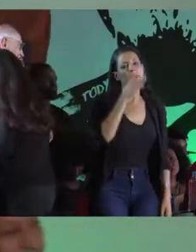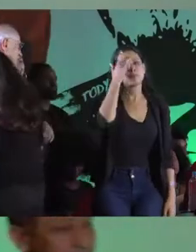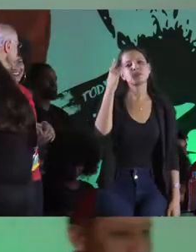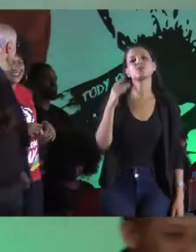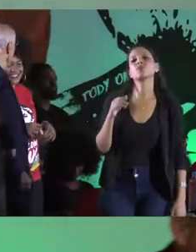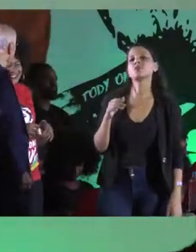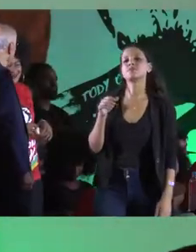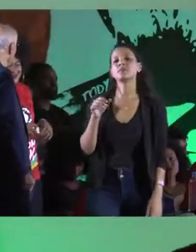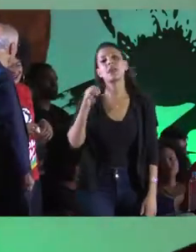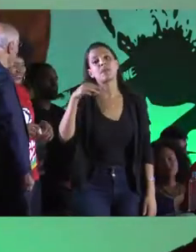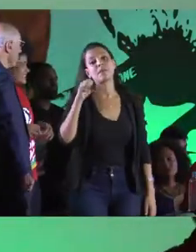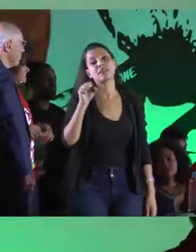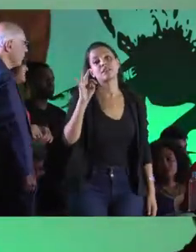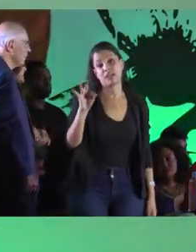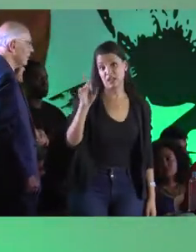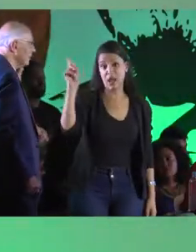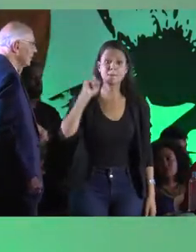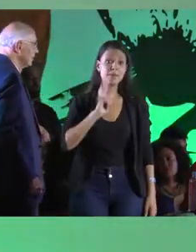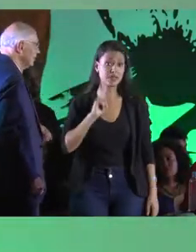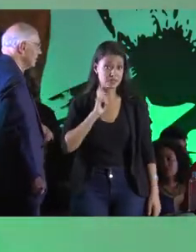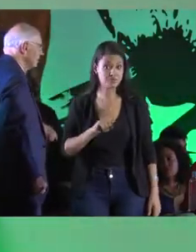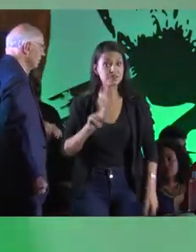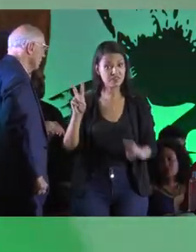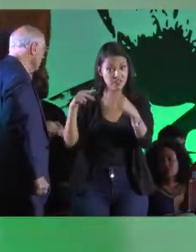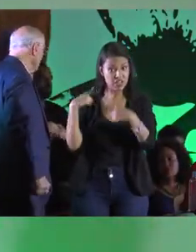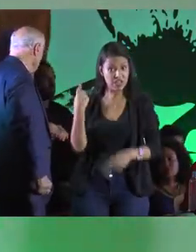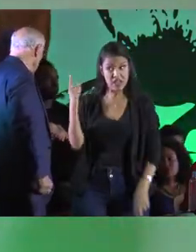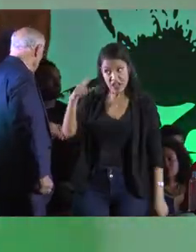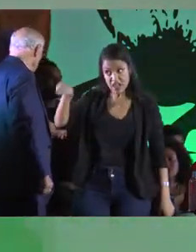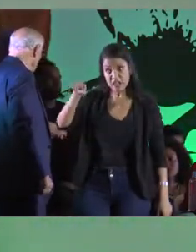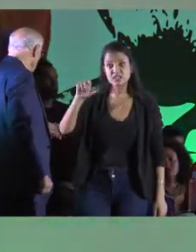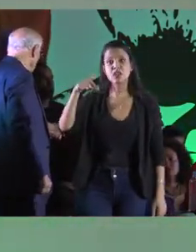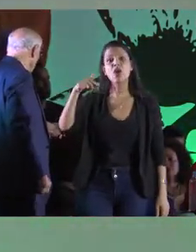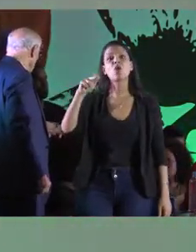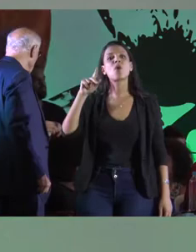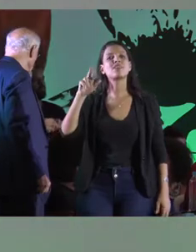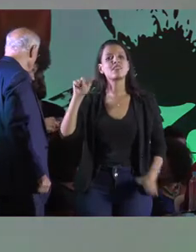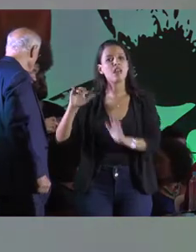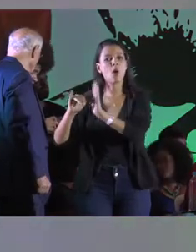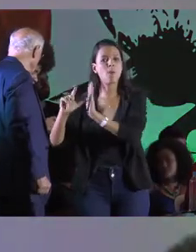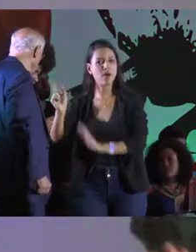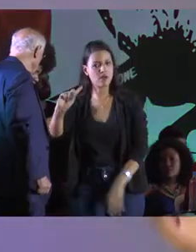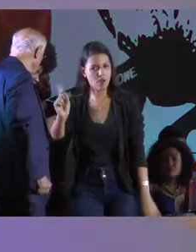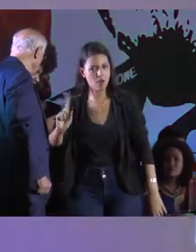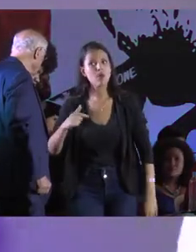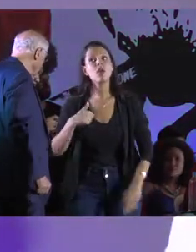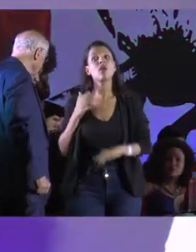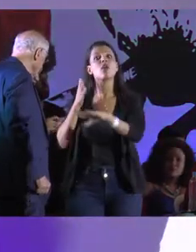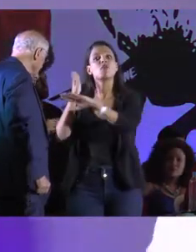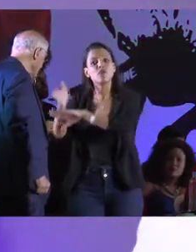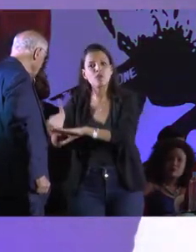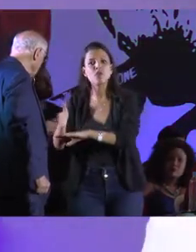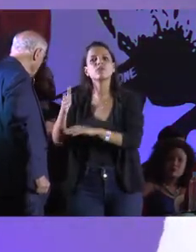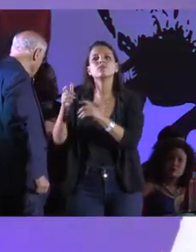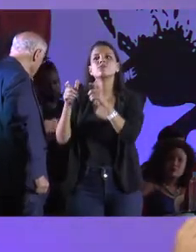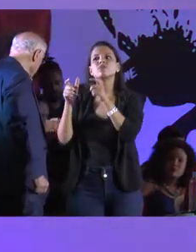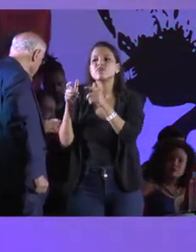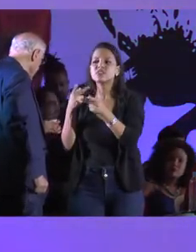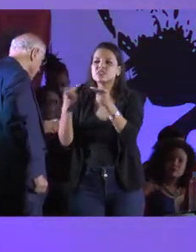petistas que estavam lá para perceber que eles não são uma quadrilha. Eu fui visitar a colônia de Ranceriano, Santa